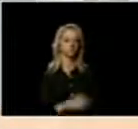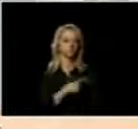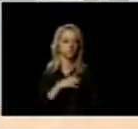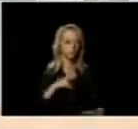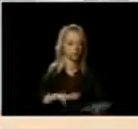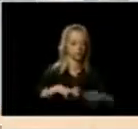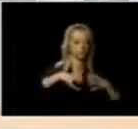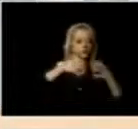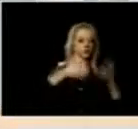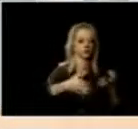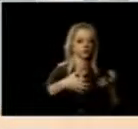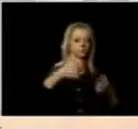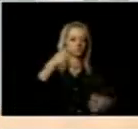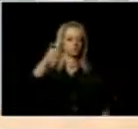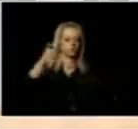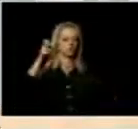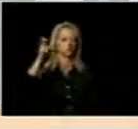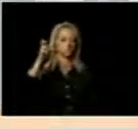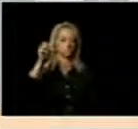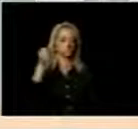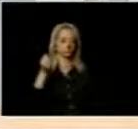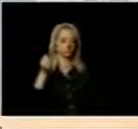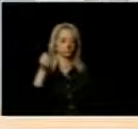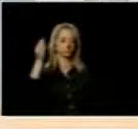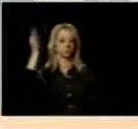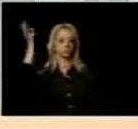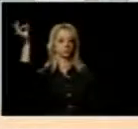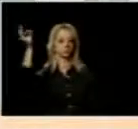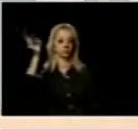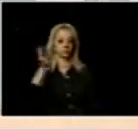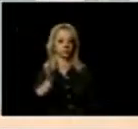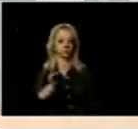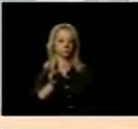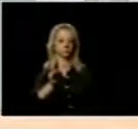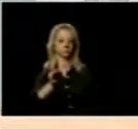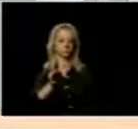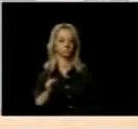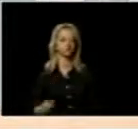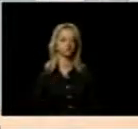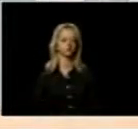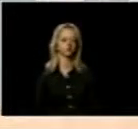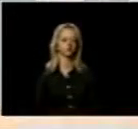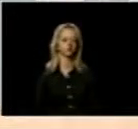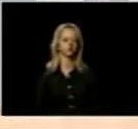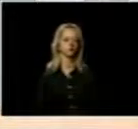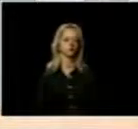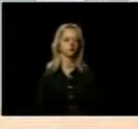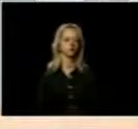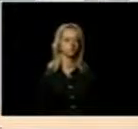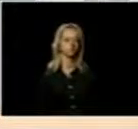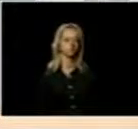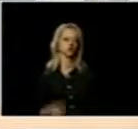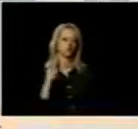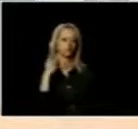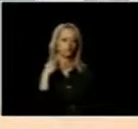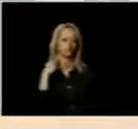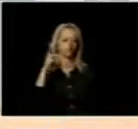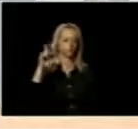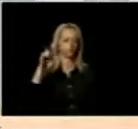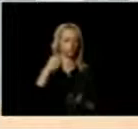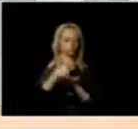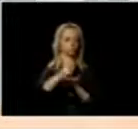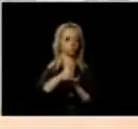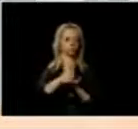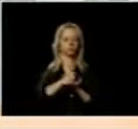156%. O assessor Machado ali com a competência, o assessor do vereador Poliana, acompanha esse tipo de discussão. O vereador Luzinho ainda não era contemporâneo